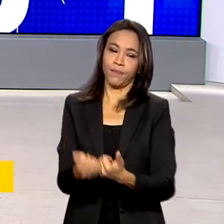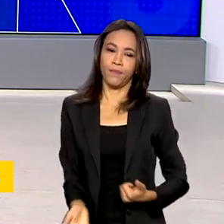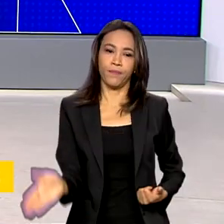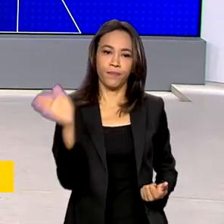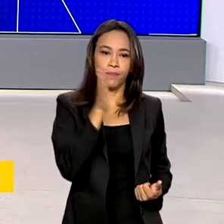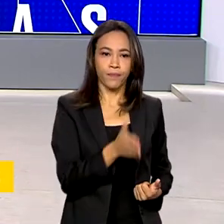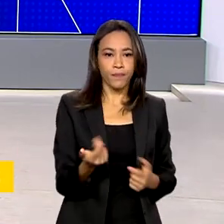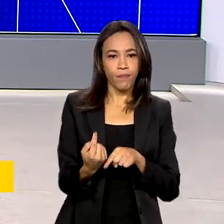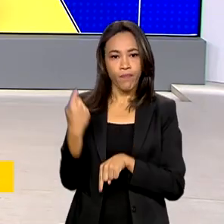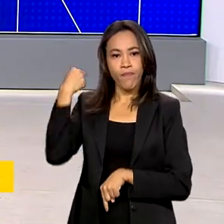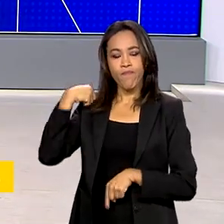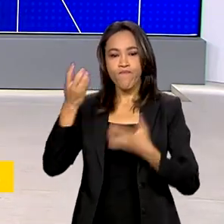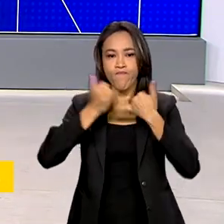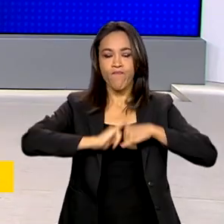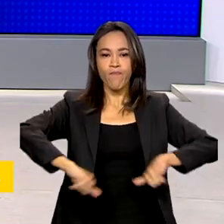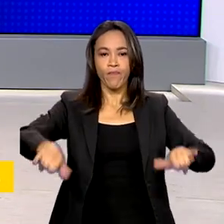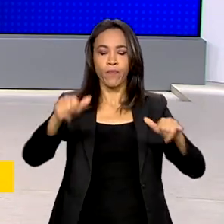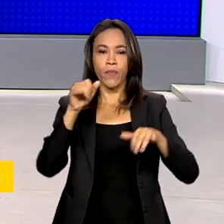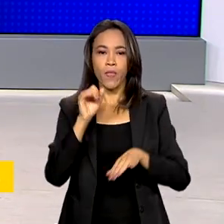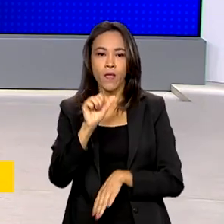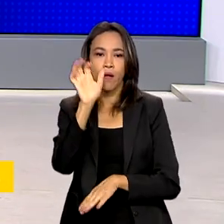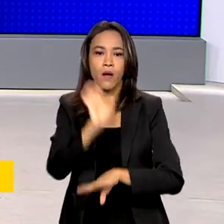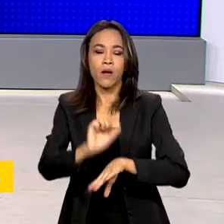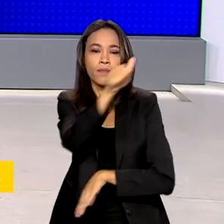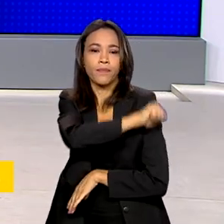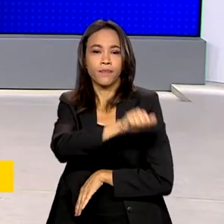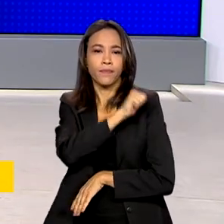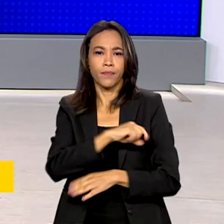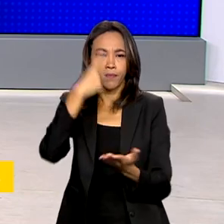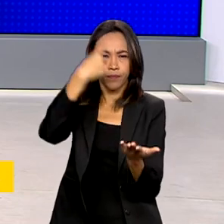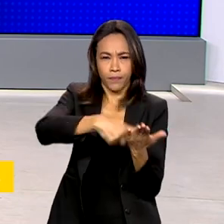Foi lançada no Rio de Janeiro a Agenda de Reformas